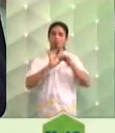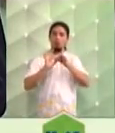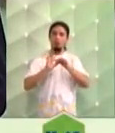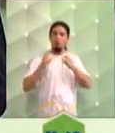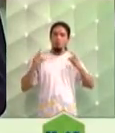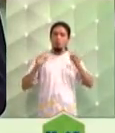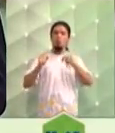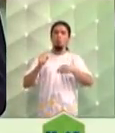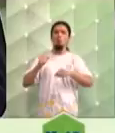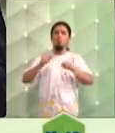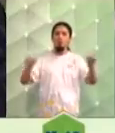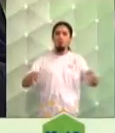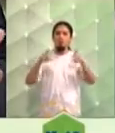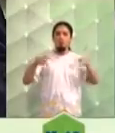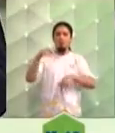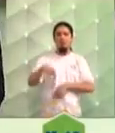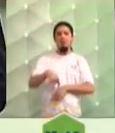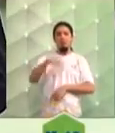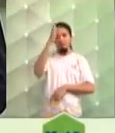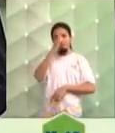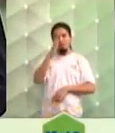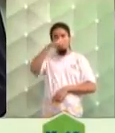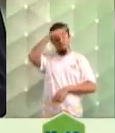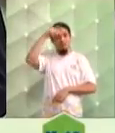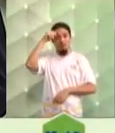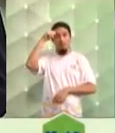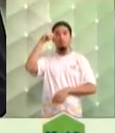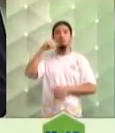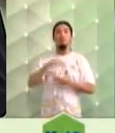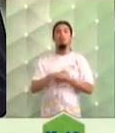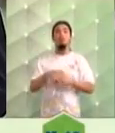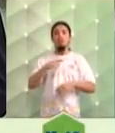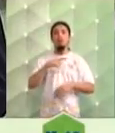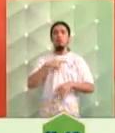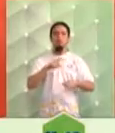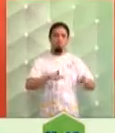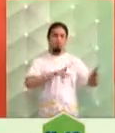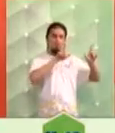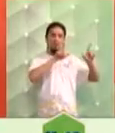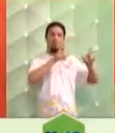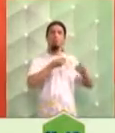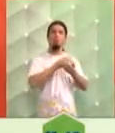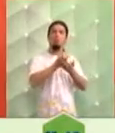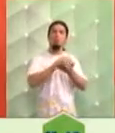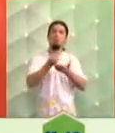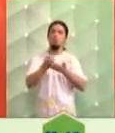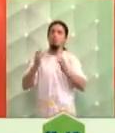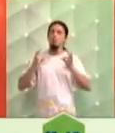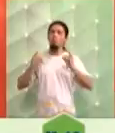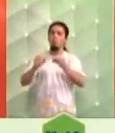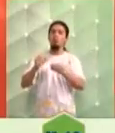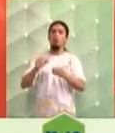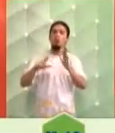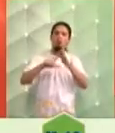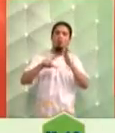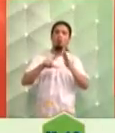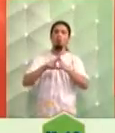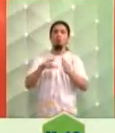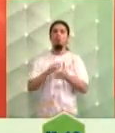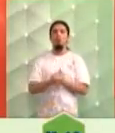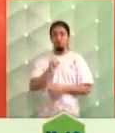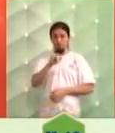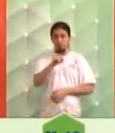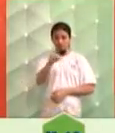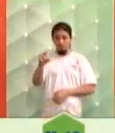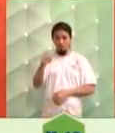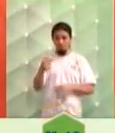Manaus, distribuindo gratuitamente esse selo para tudo que é loja do comércio varejista do Amazonas. E quem não